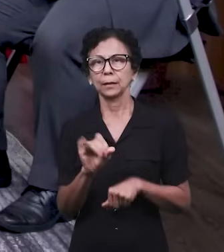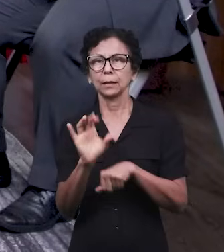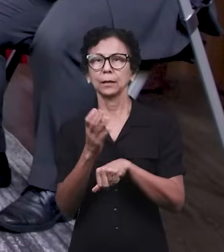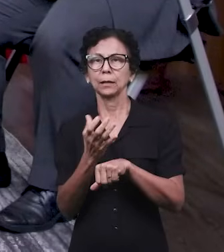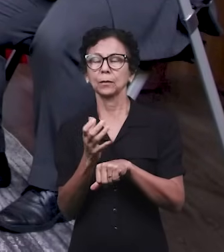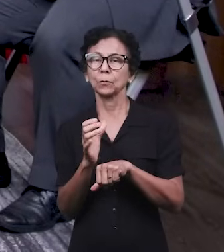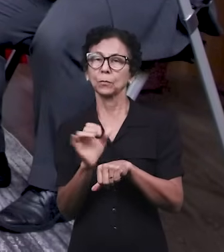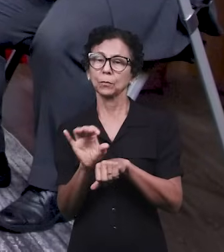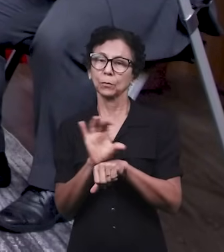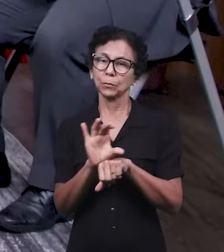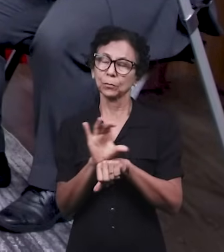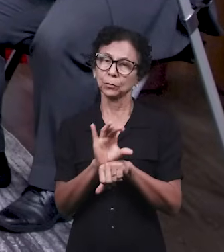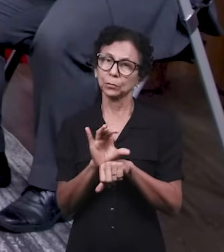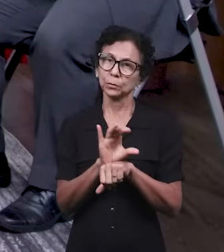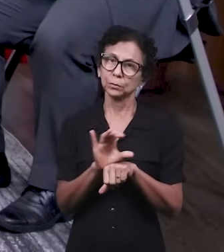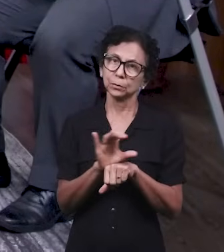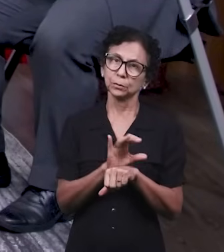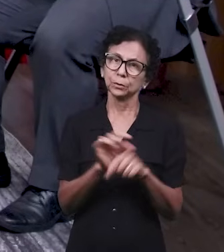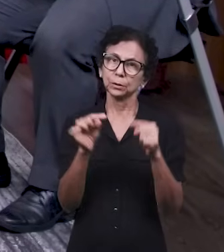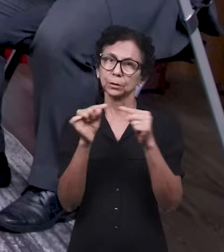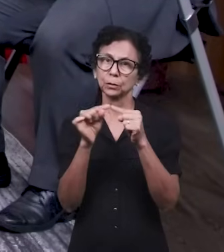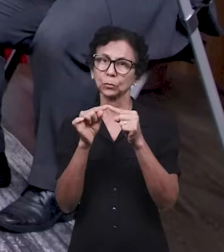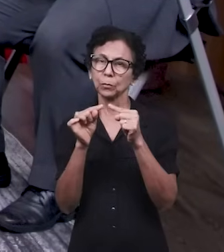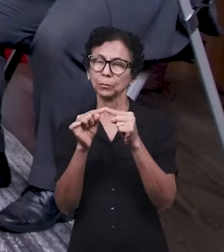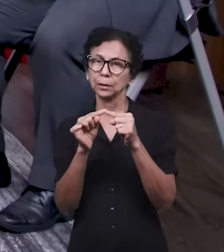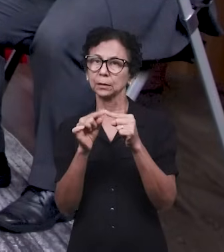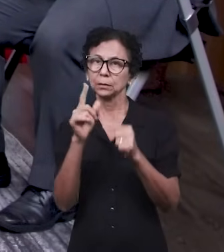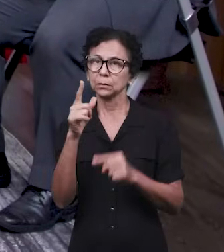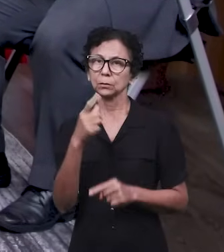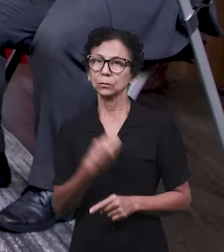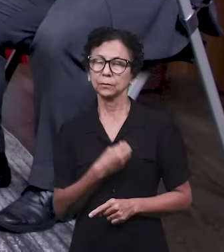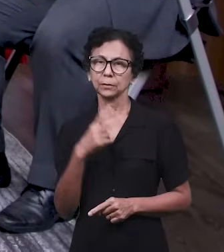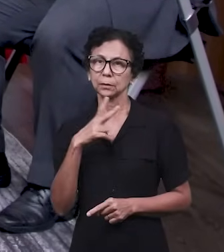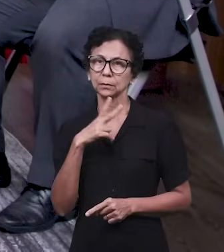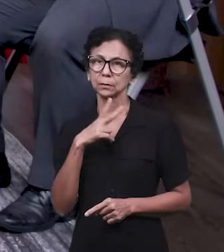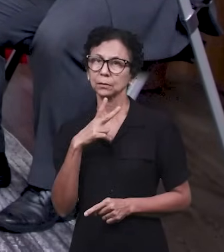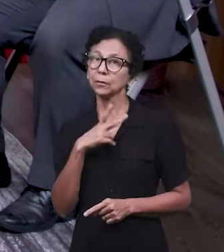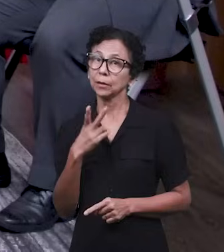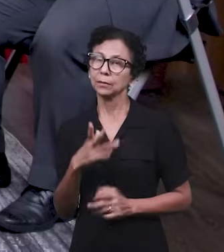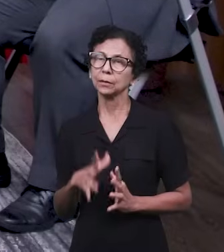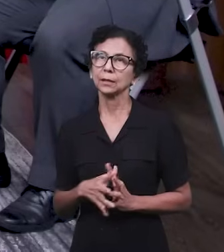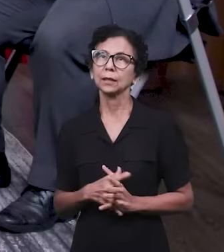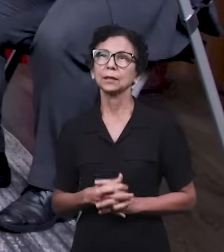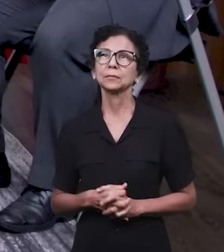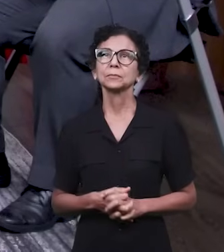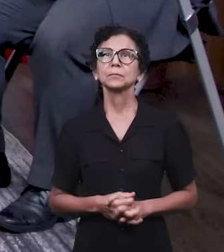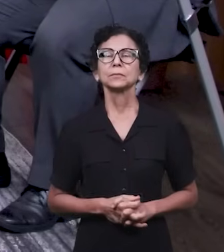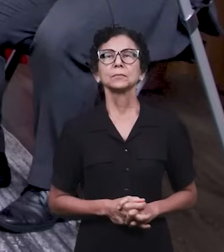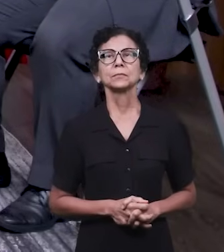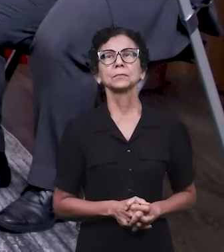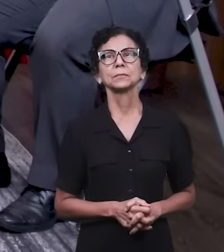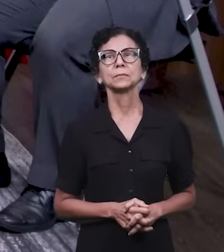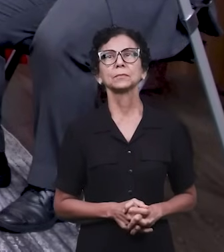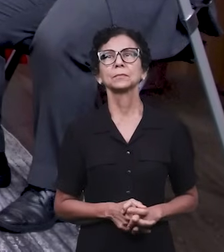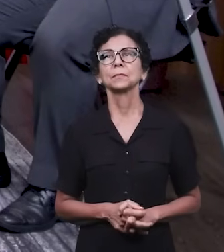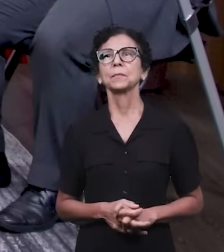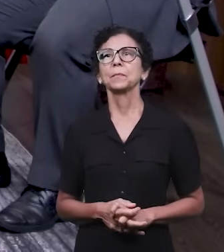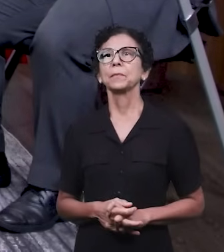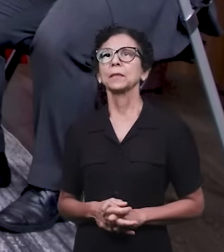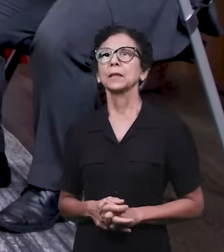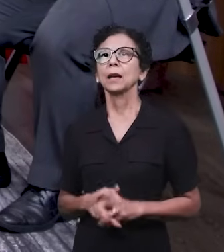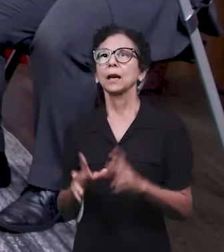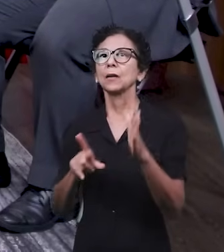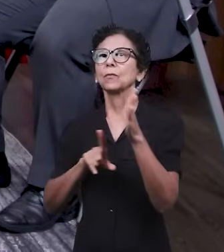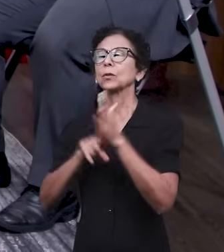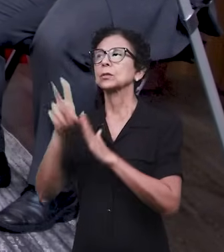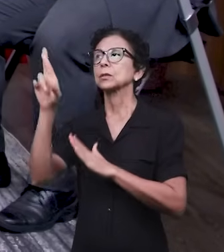né? Só a questão de consultar ao Senhor também, mas tem que fazer a parte, né? Sim. Eu vou consultar ao Senhor, fazer medicina, o Senhor falou que